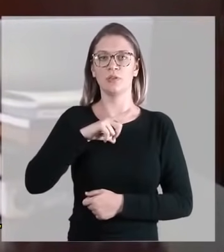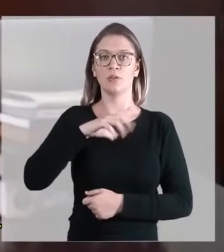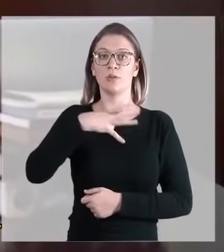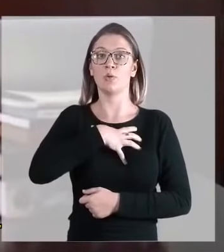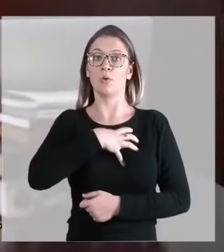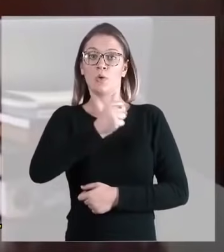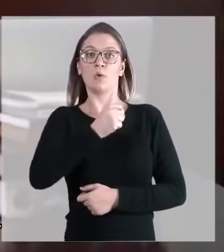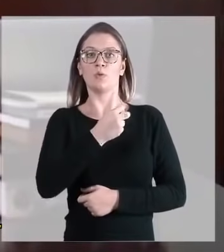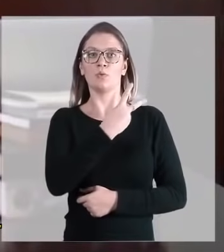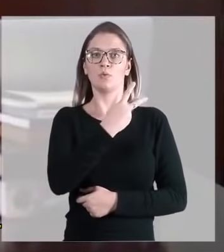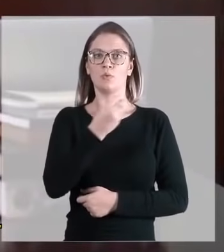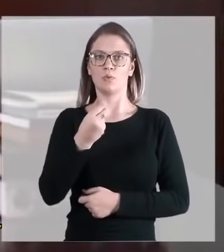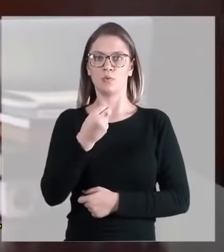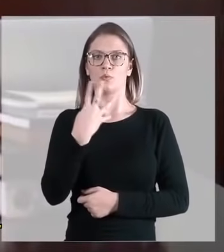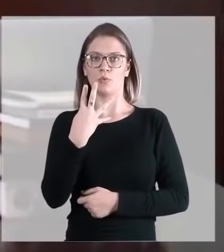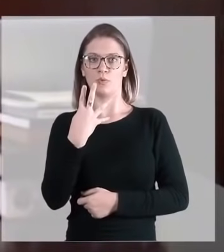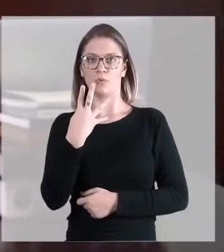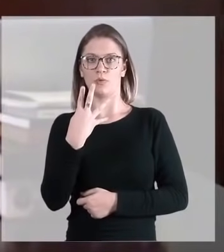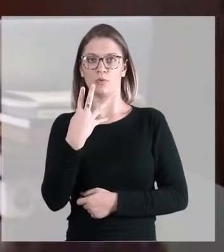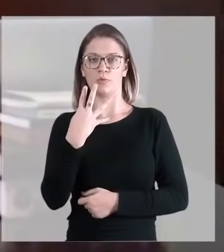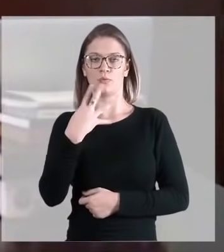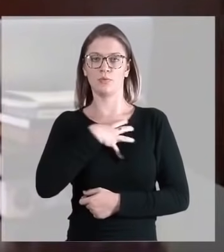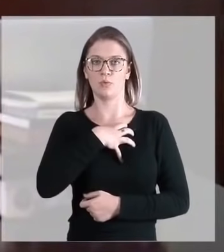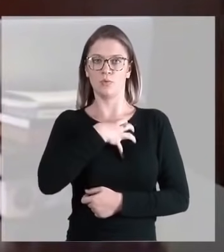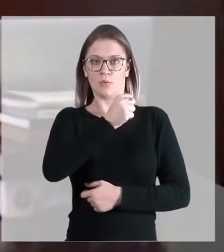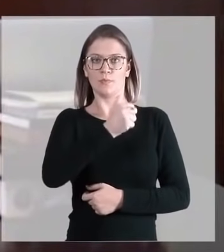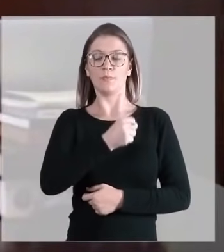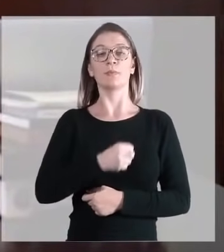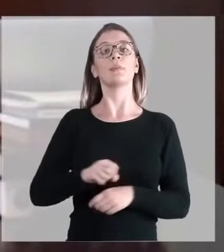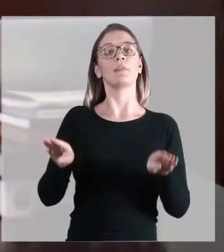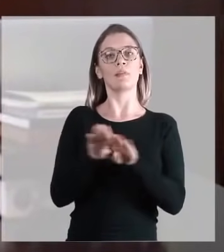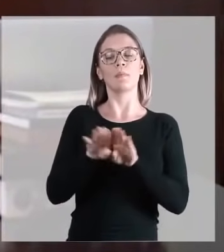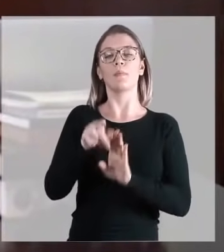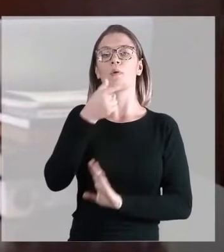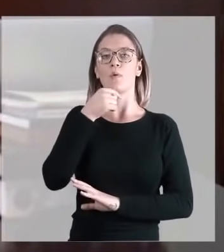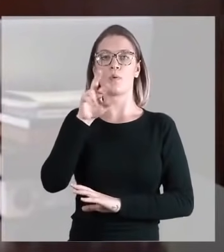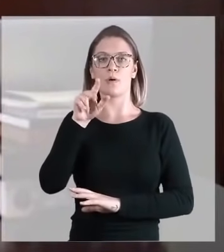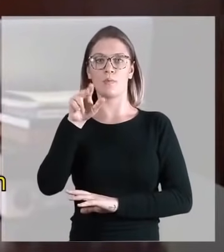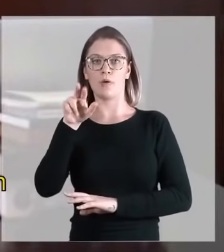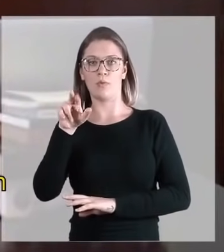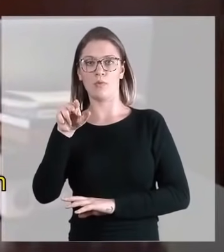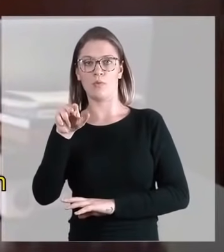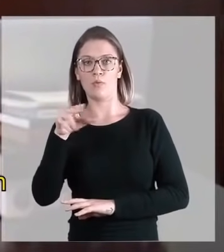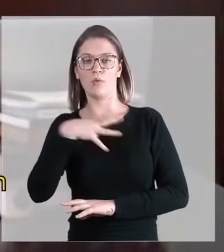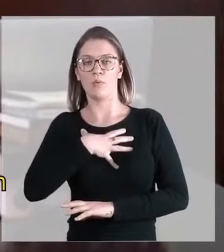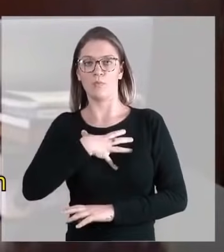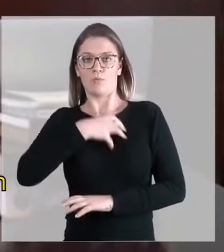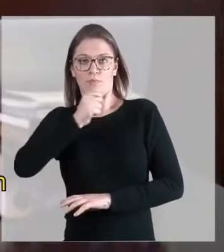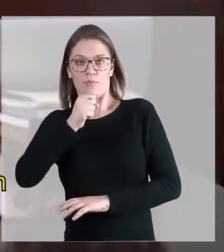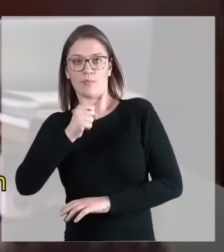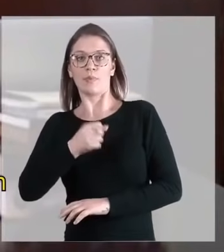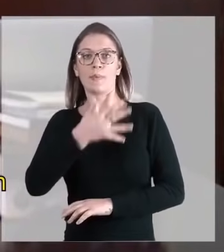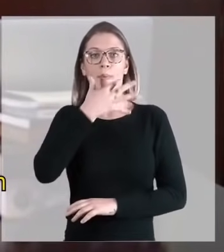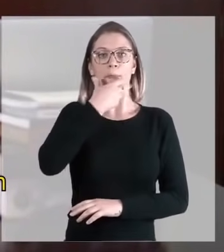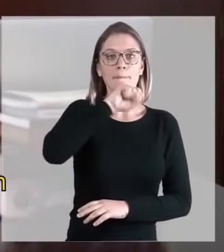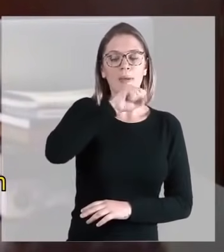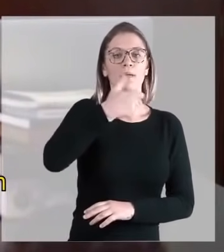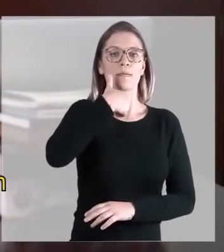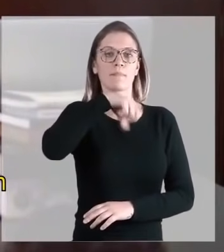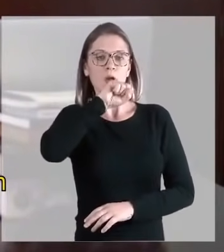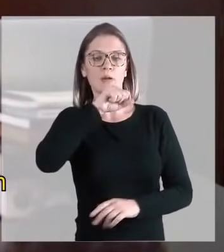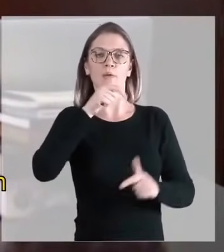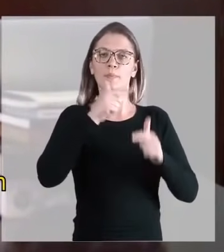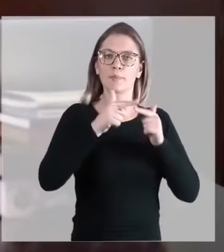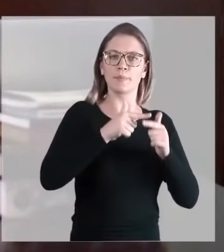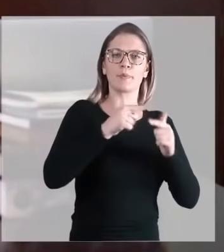e acabou se suicidando em 2004. E antes dele também, o irmão Brian havia se suicidado, e a família, mãe e pai, acumularam